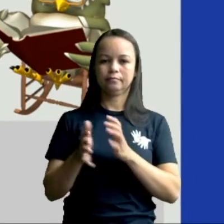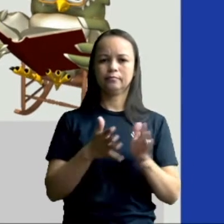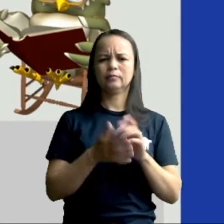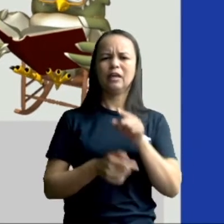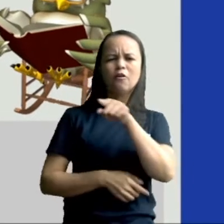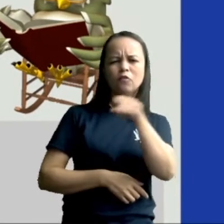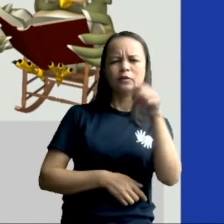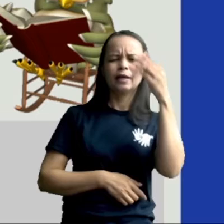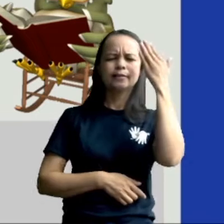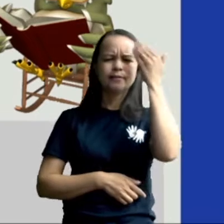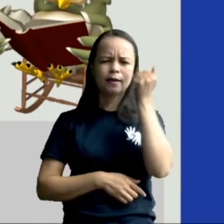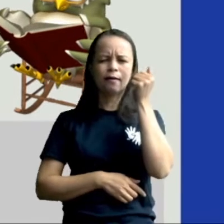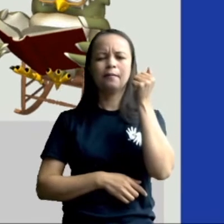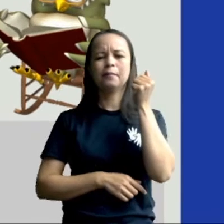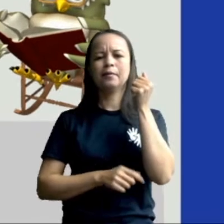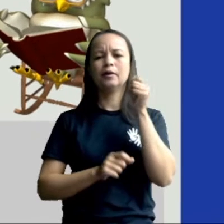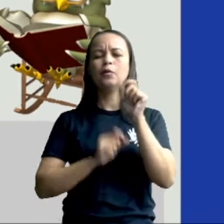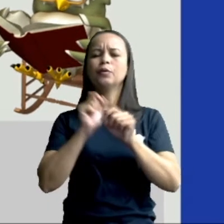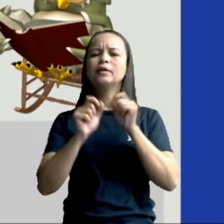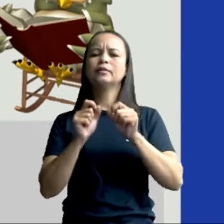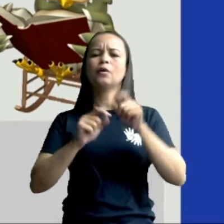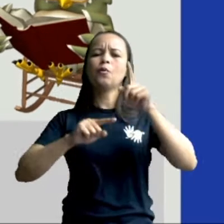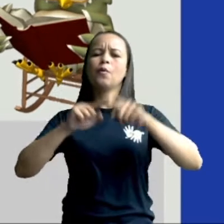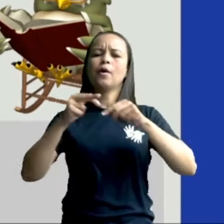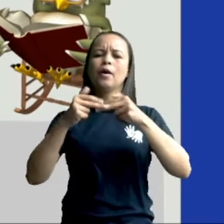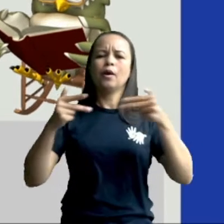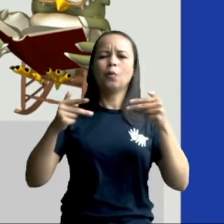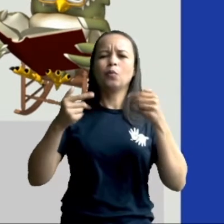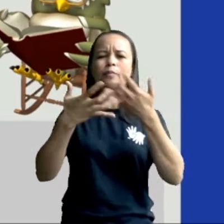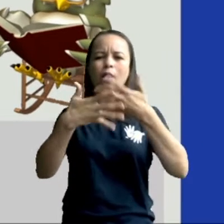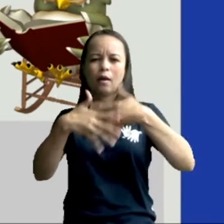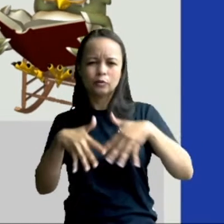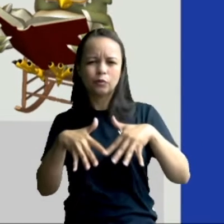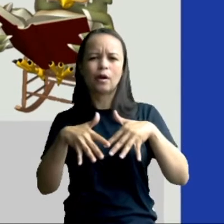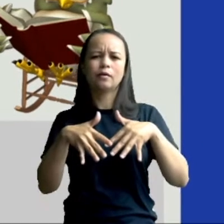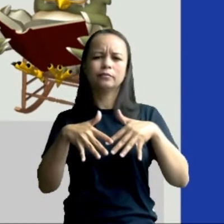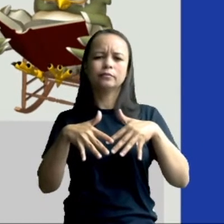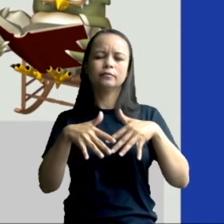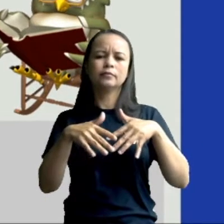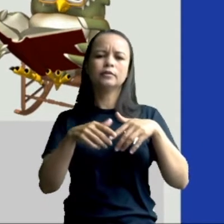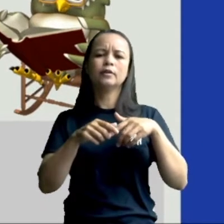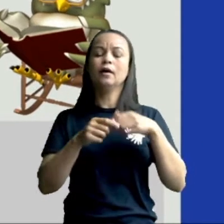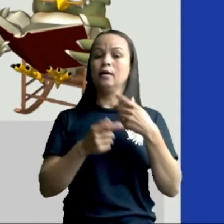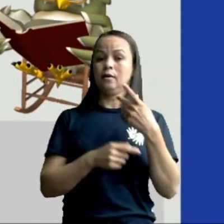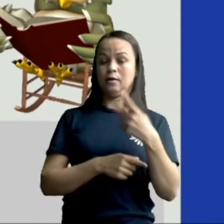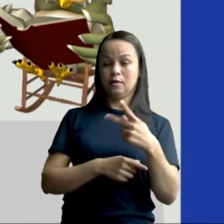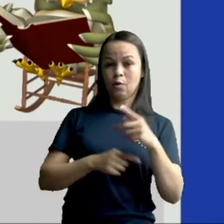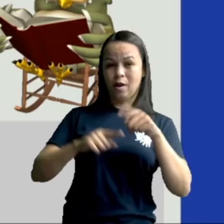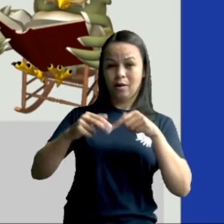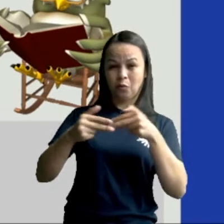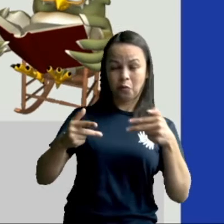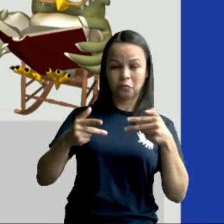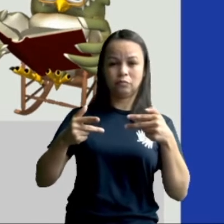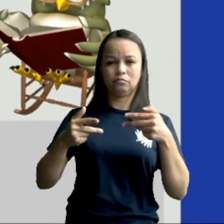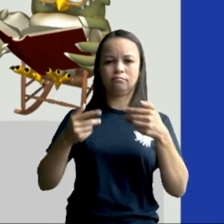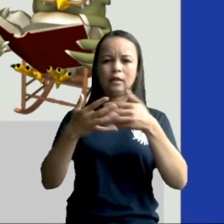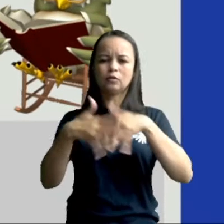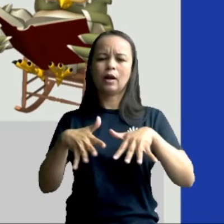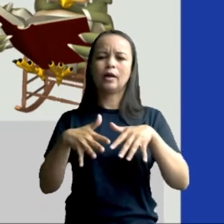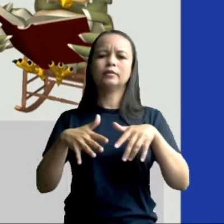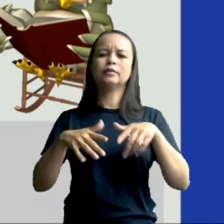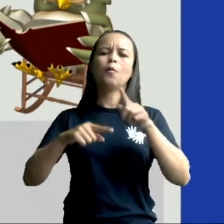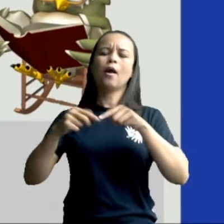Vocês sabem o que são recursos naturais? Os recursos naturais são elementos